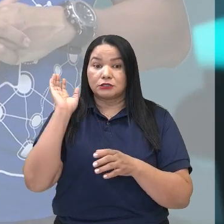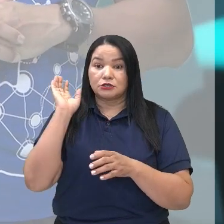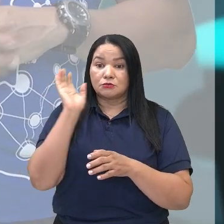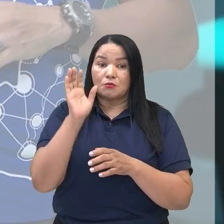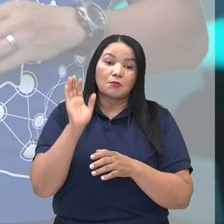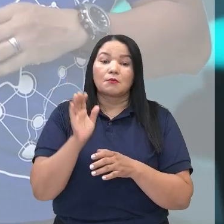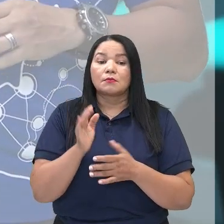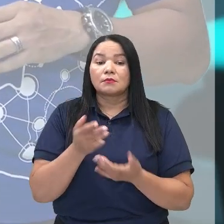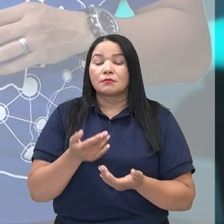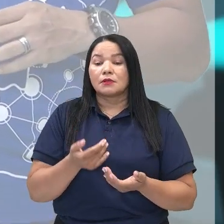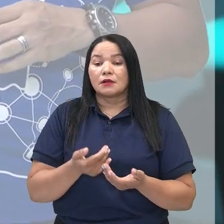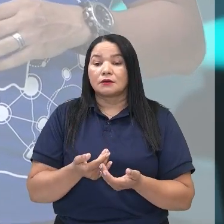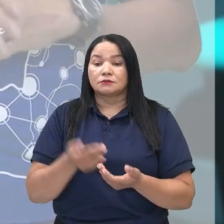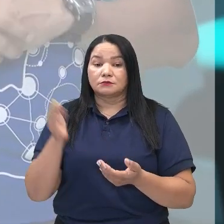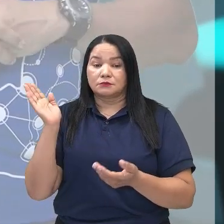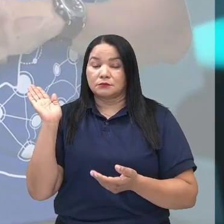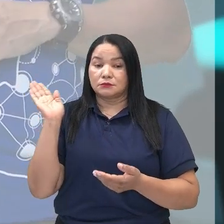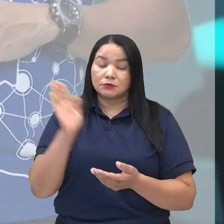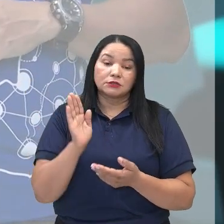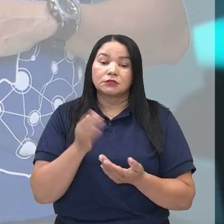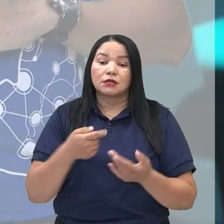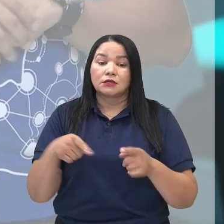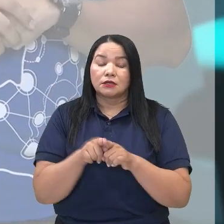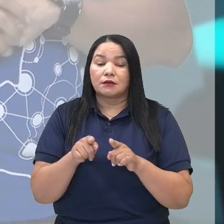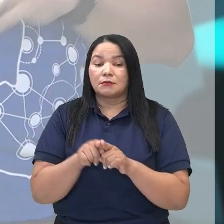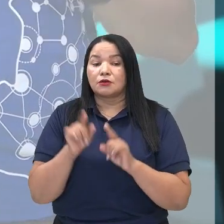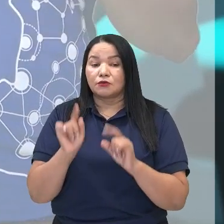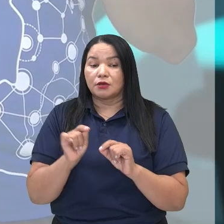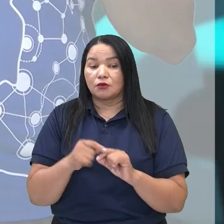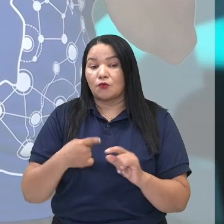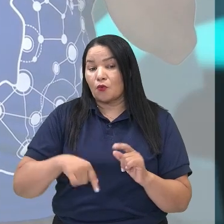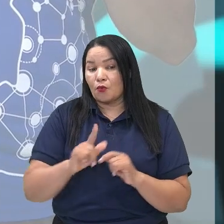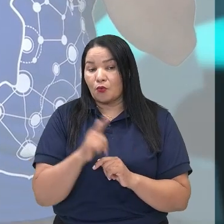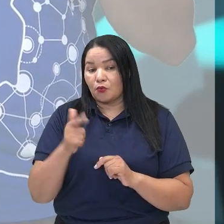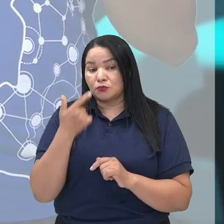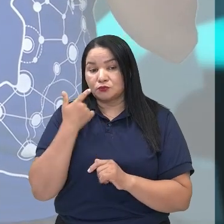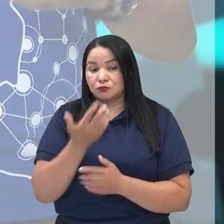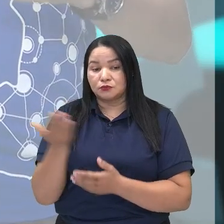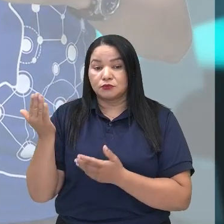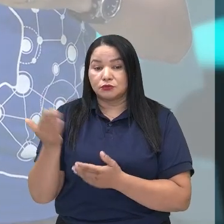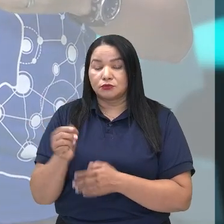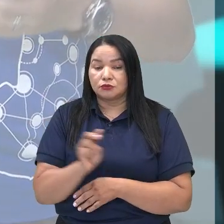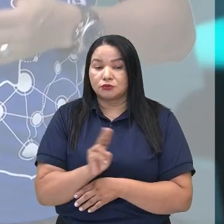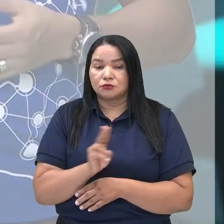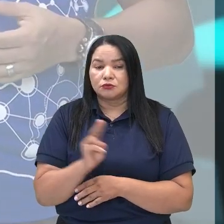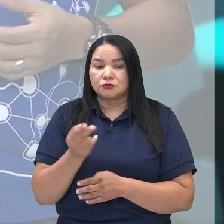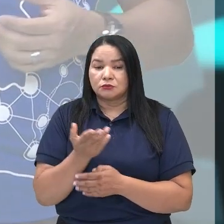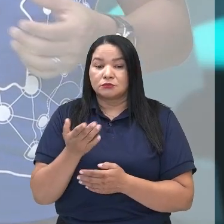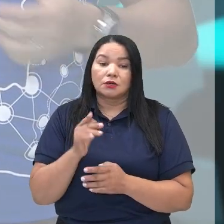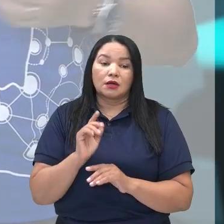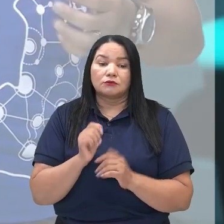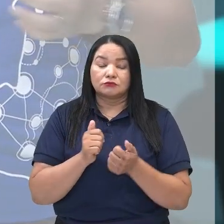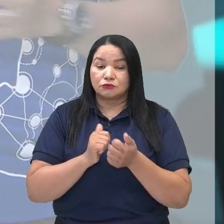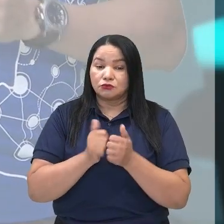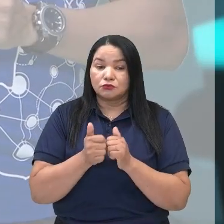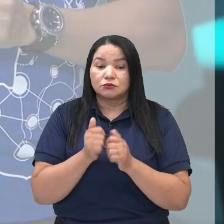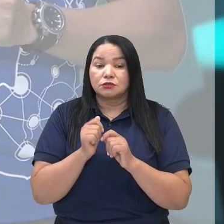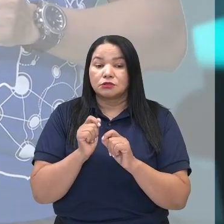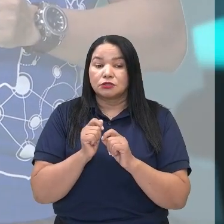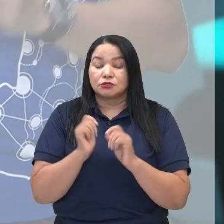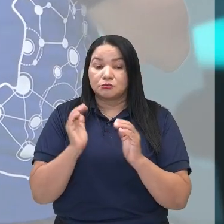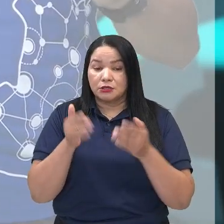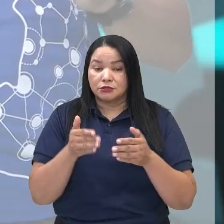rede, vai ser uma batida de cima para baixo. O tie break, que é um game específico que pode